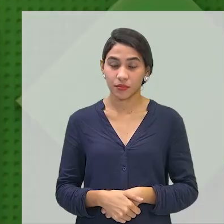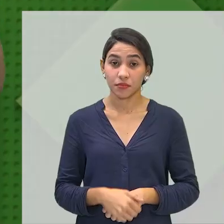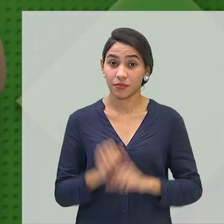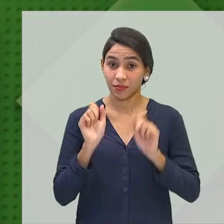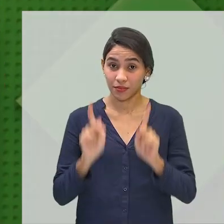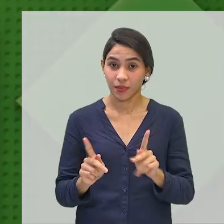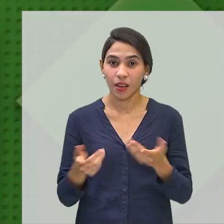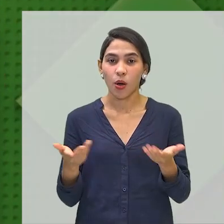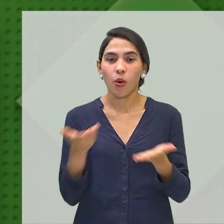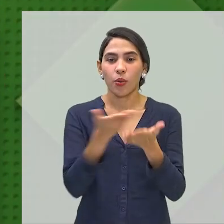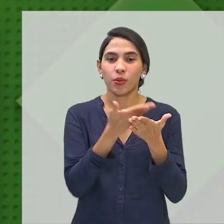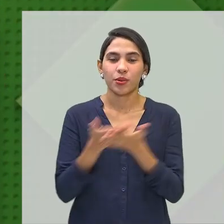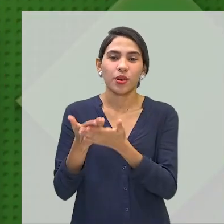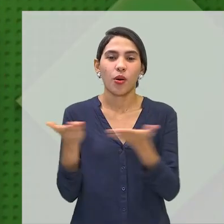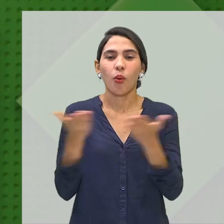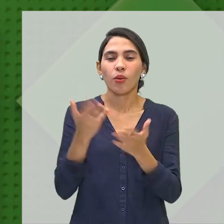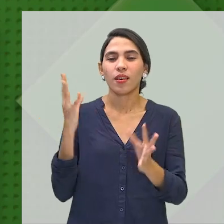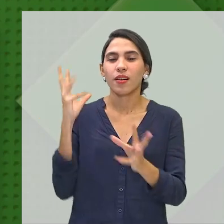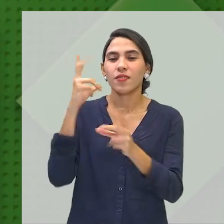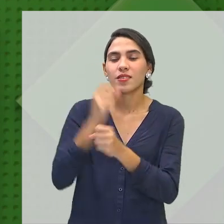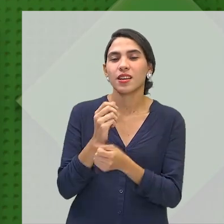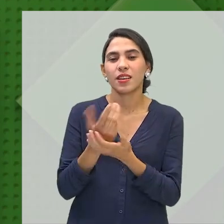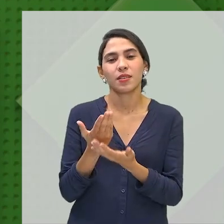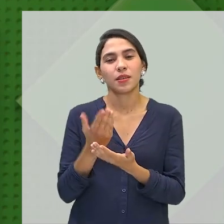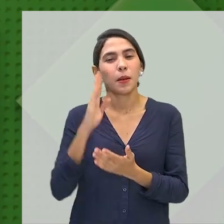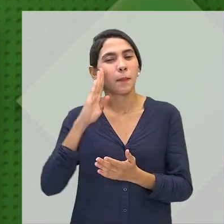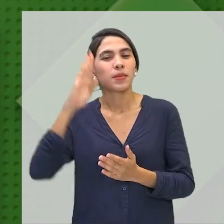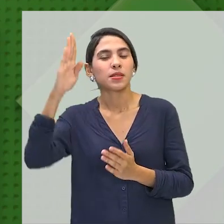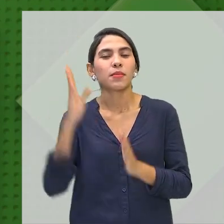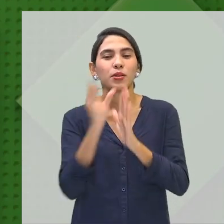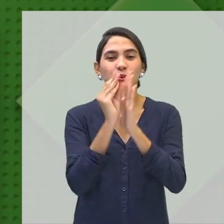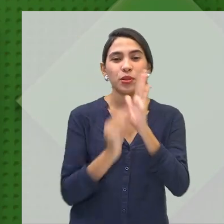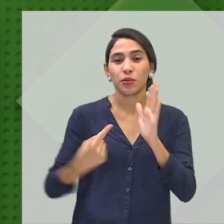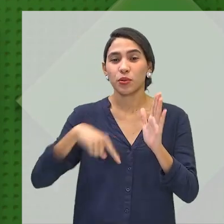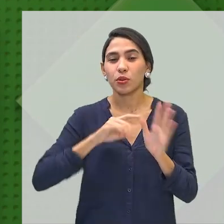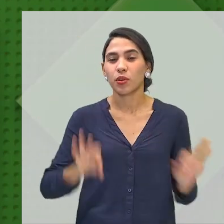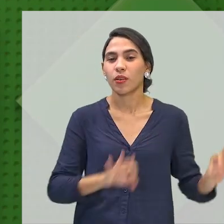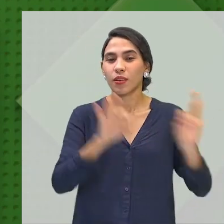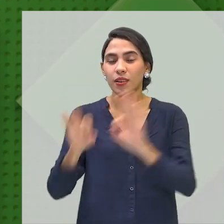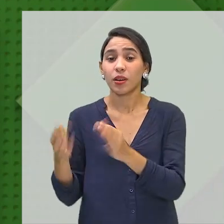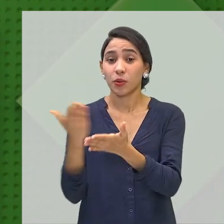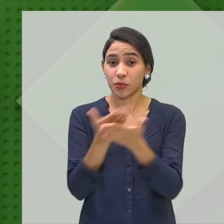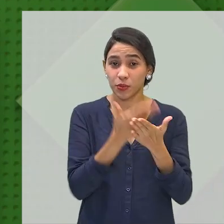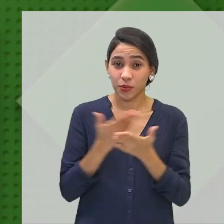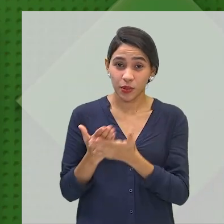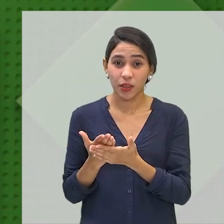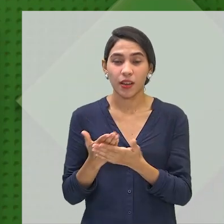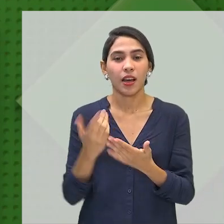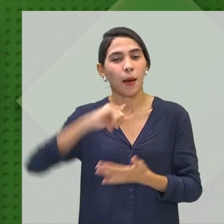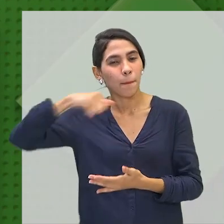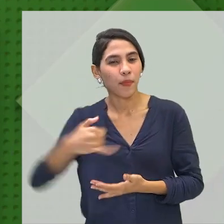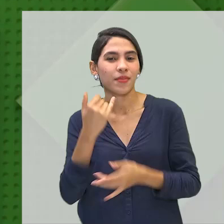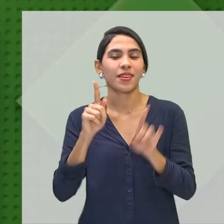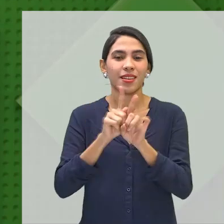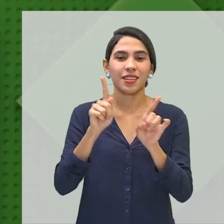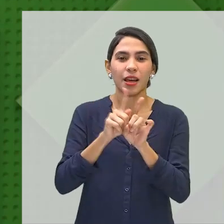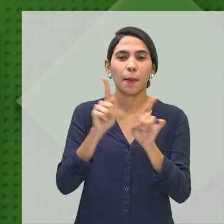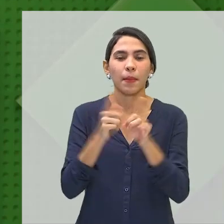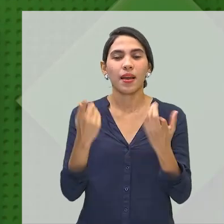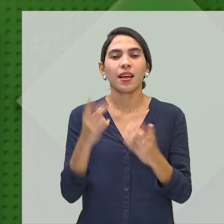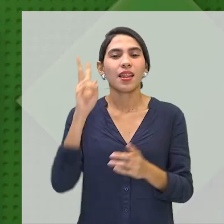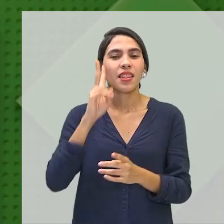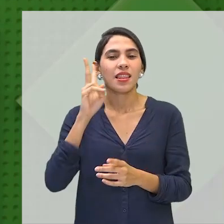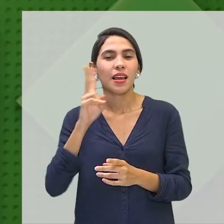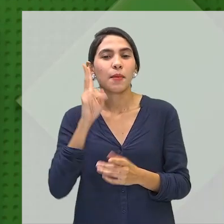Muito bem, na nossa aula nós vamos revisar alguns dos principais conteúdos que nós estudamos ao longo dessa unidade. Então vamos aproveitar para